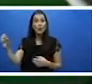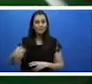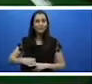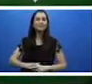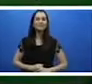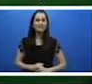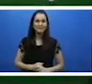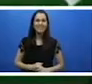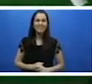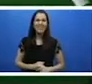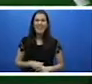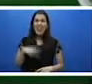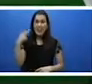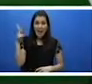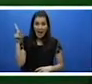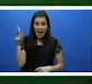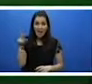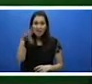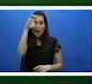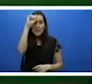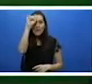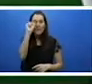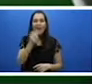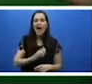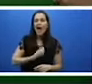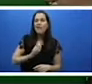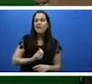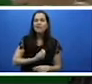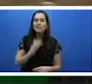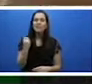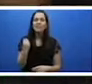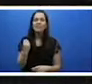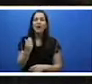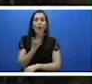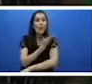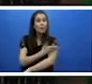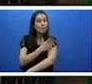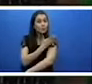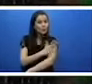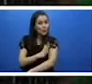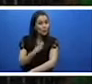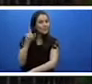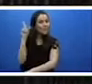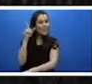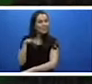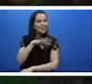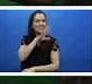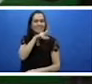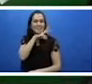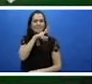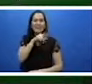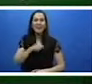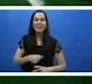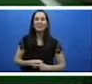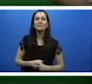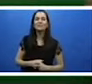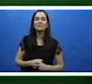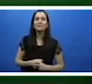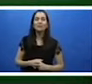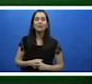para aprender sobre a vida e os hábitos de alguns animais, entre eles, os